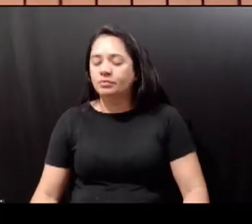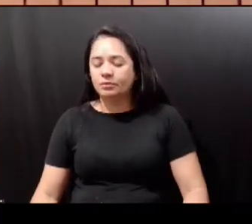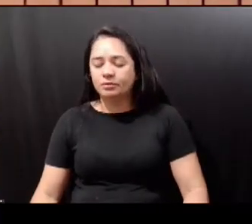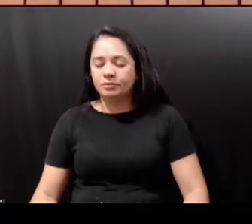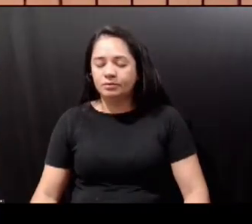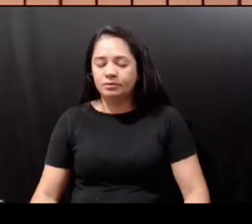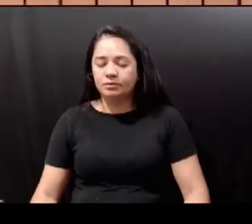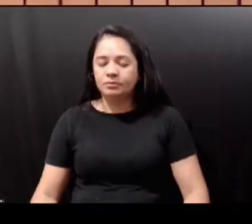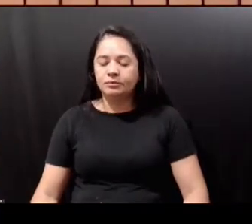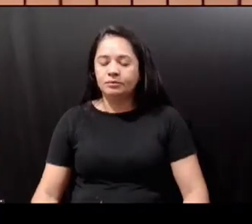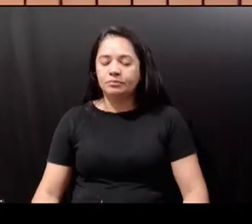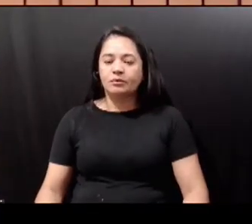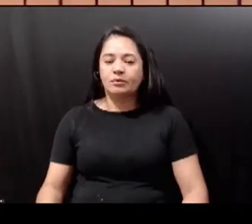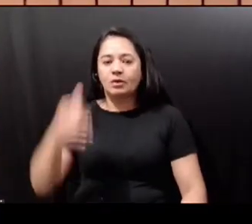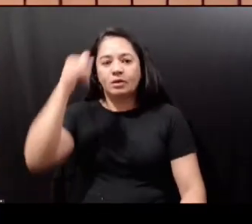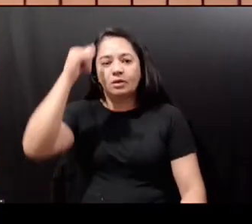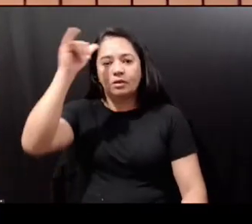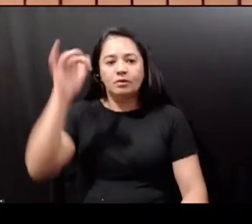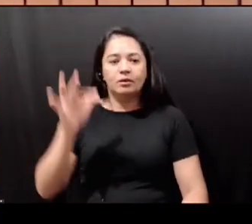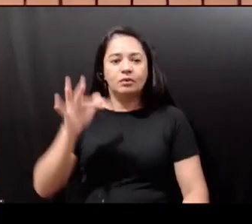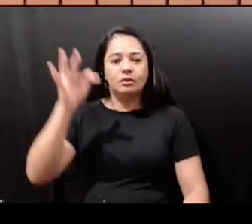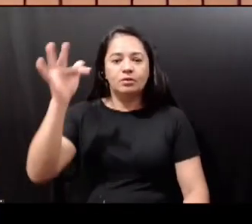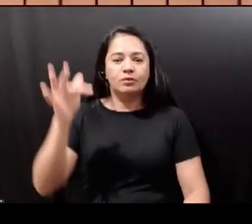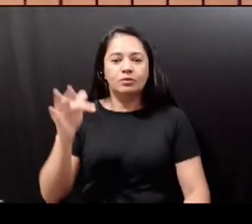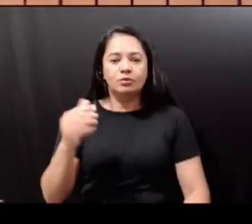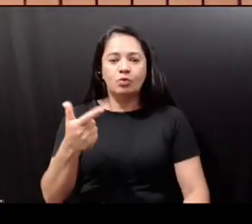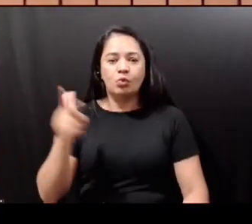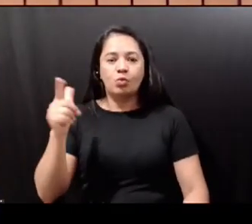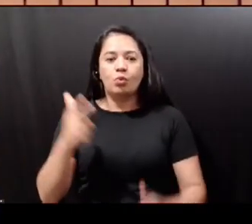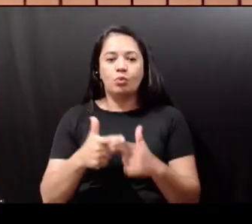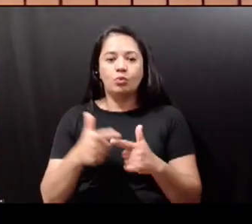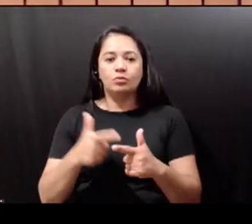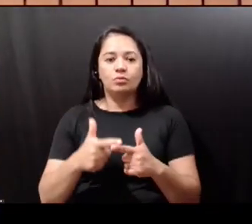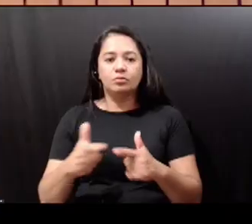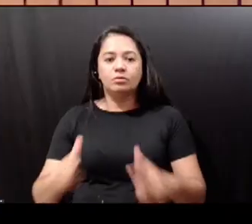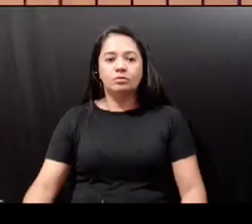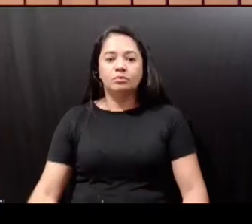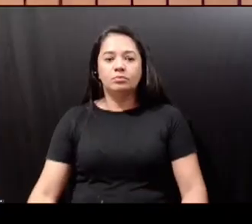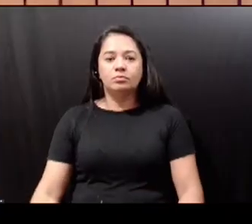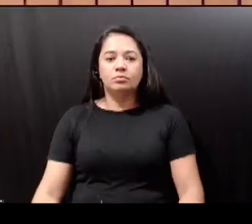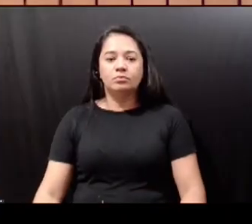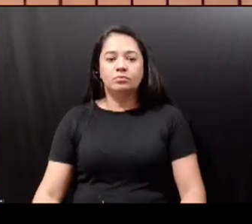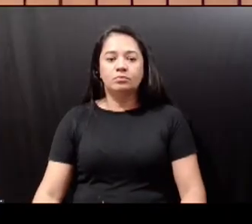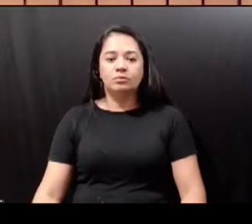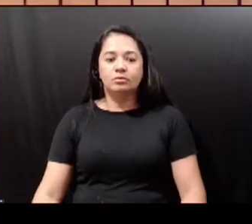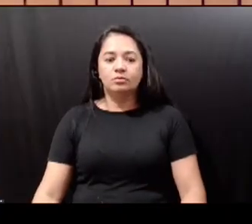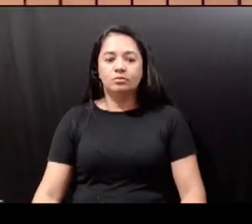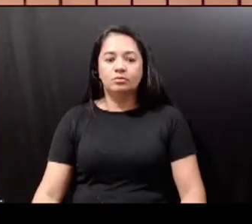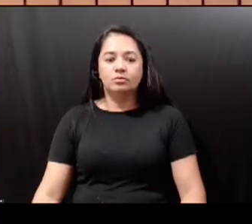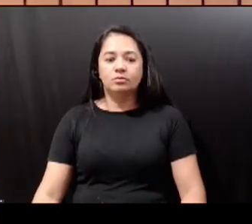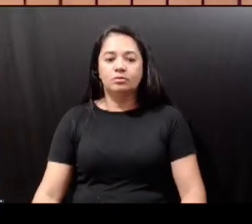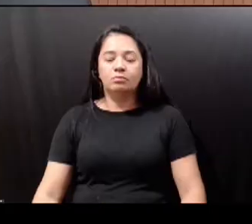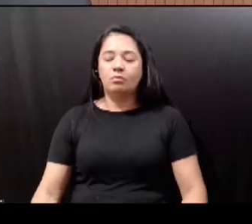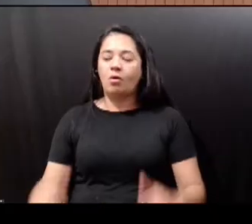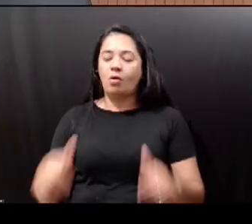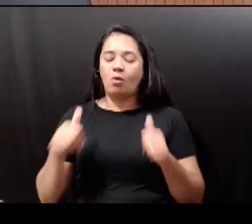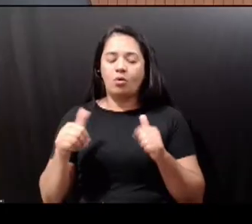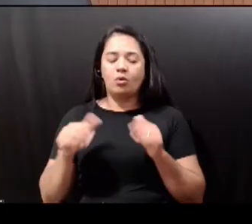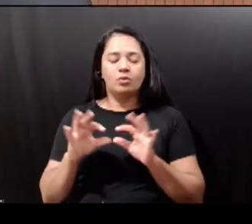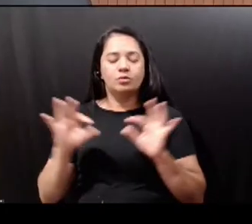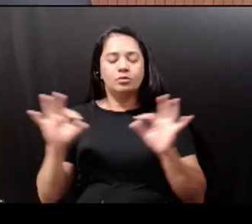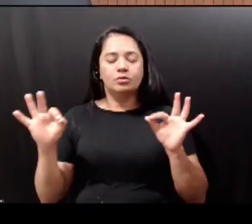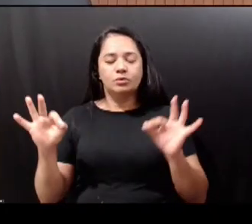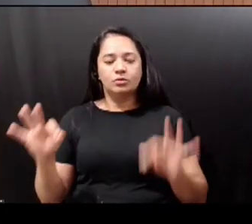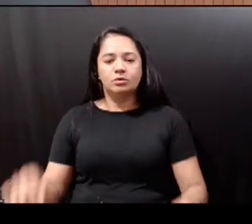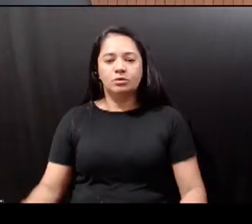não tenha problemas com esse inciso. Positivo, vereador Benê Lima, mas é uma matéria